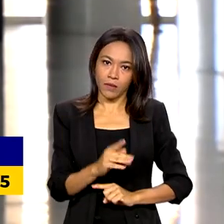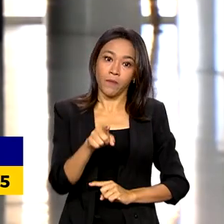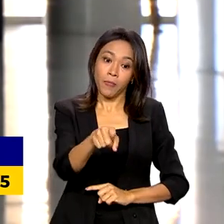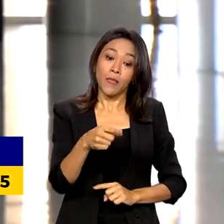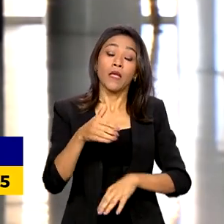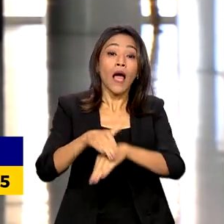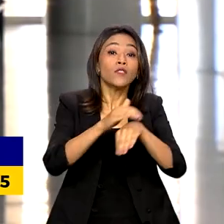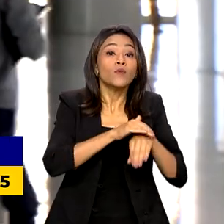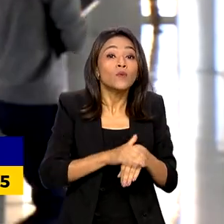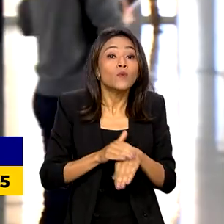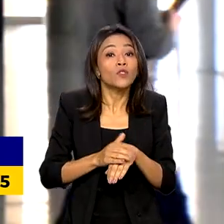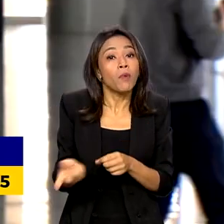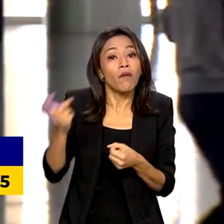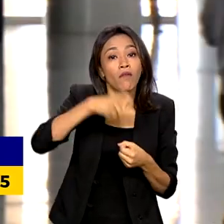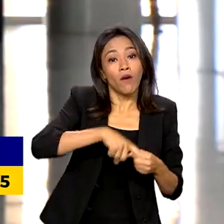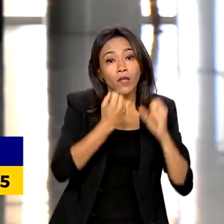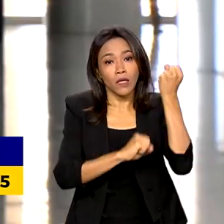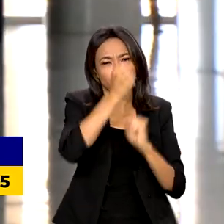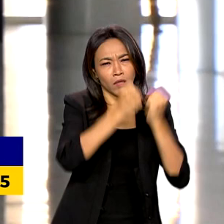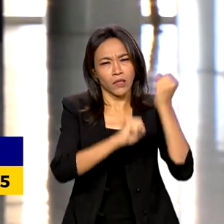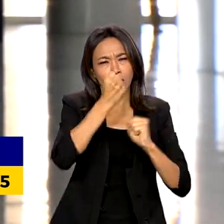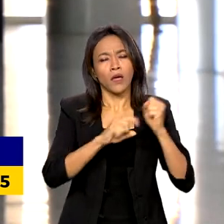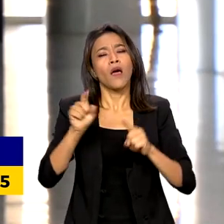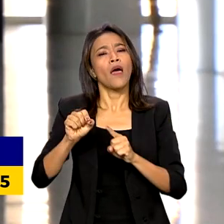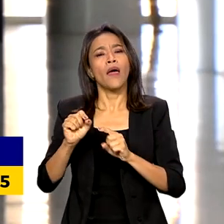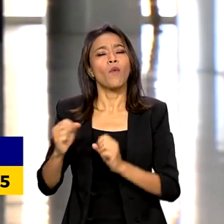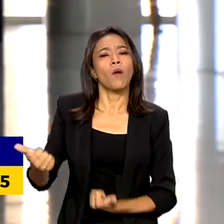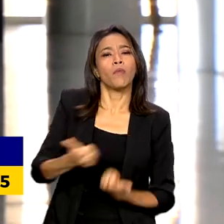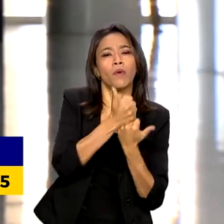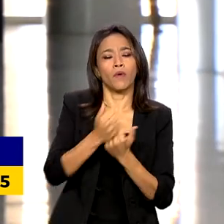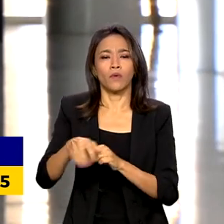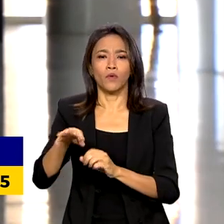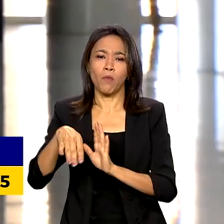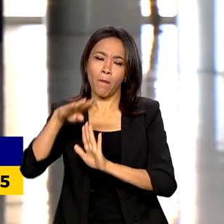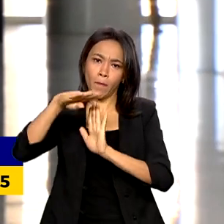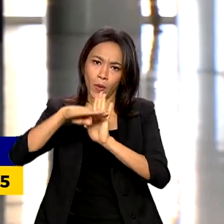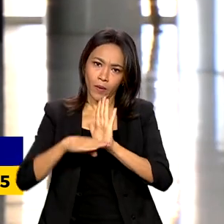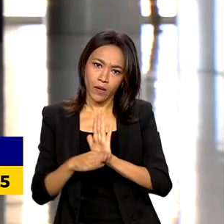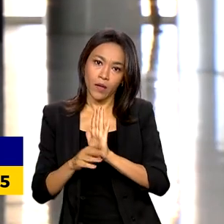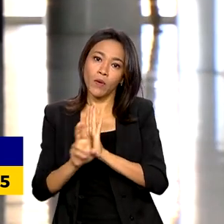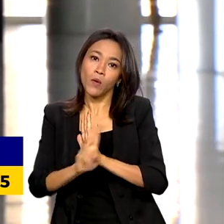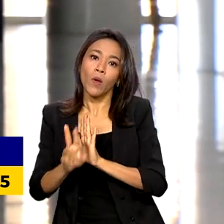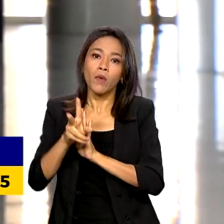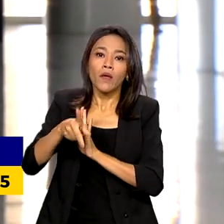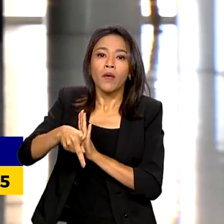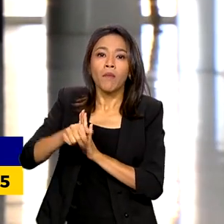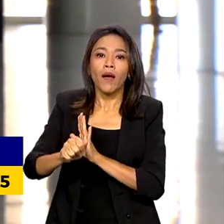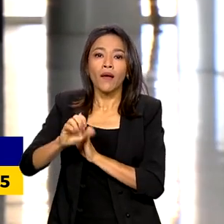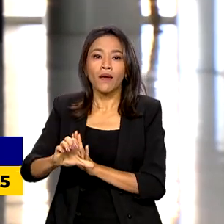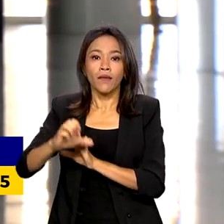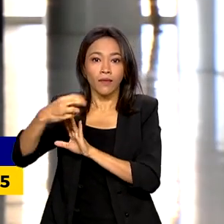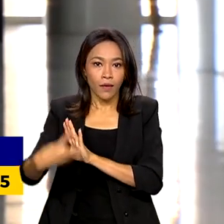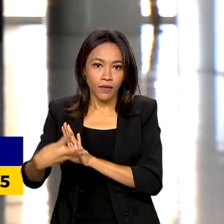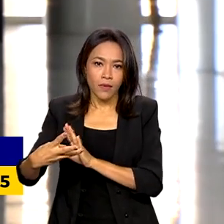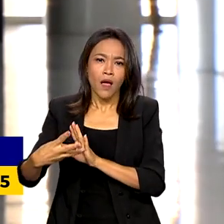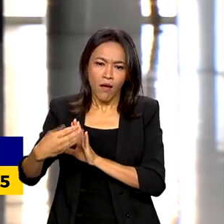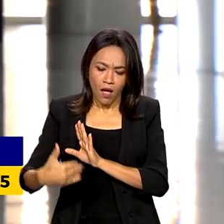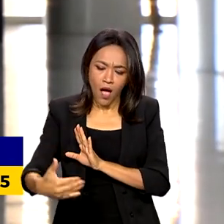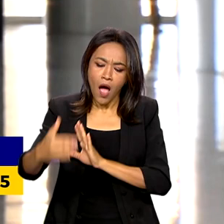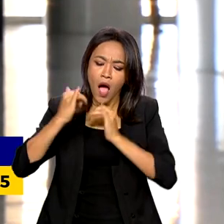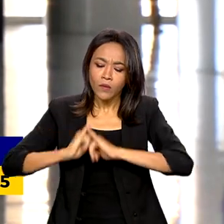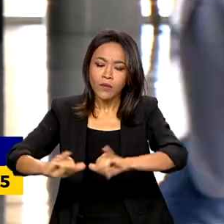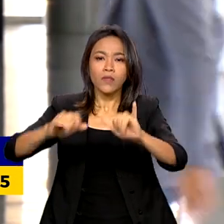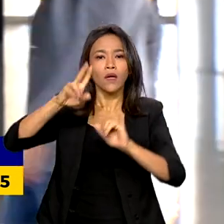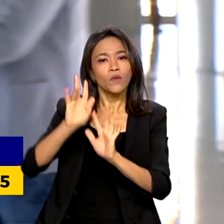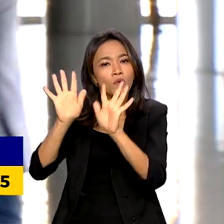da indústria será o lançamento do Programa de Aceleração do Crescimento, o PAC 3, anunciado para o final deste mês e que